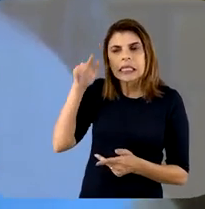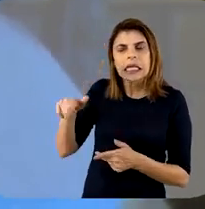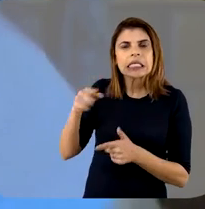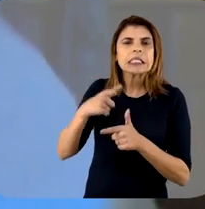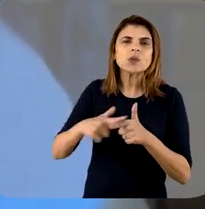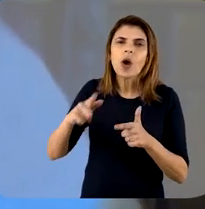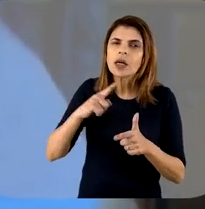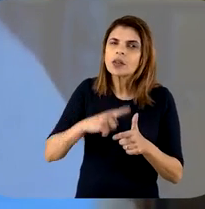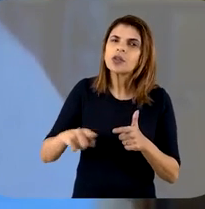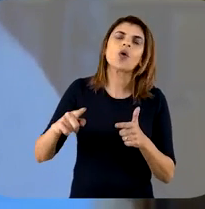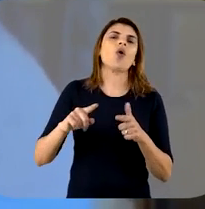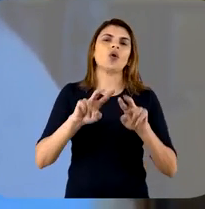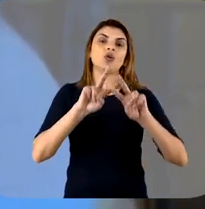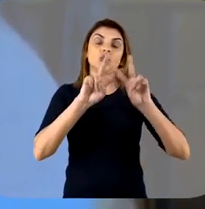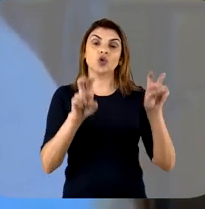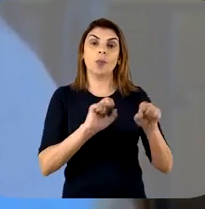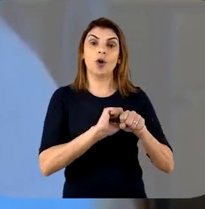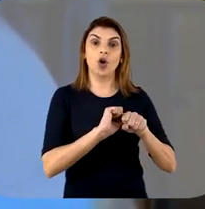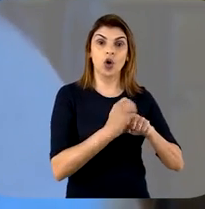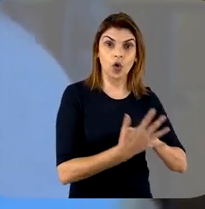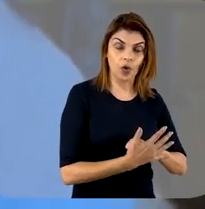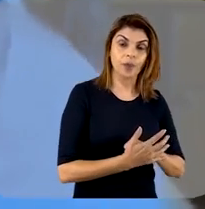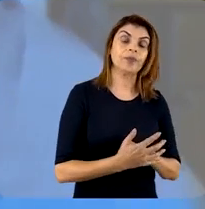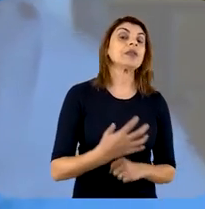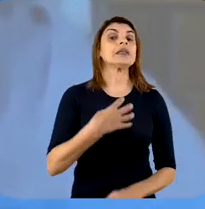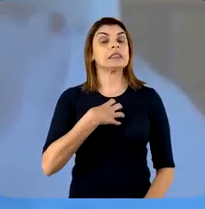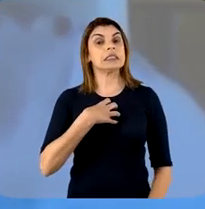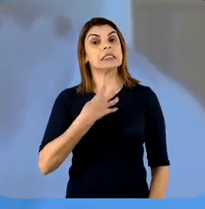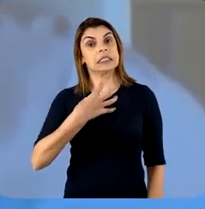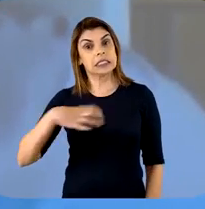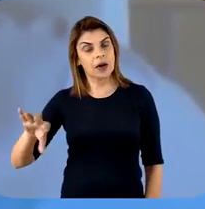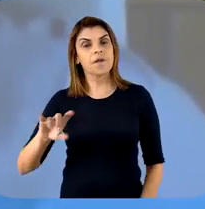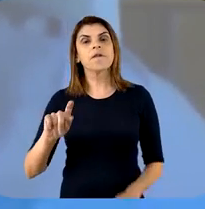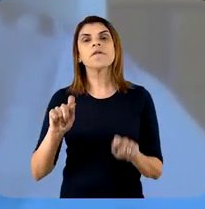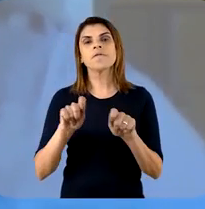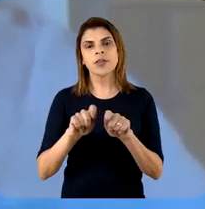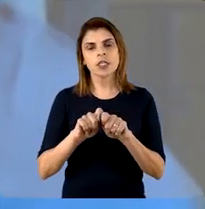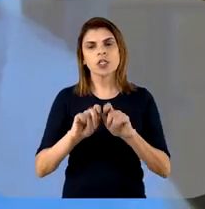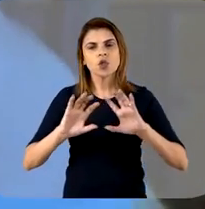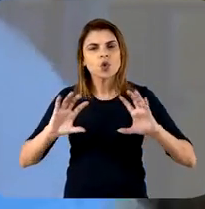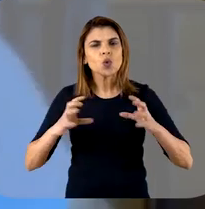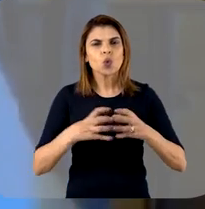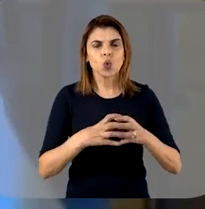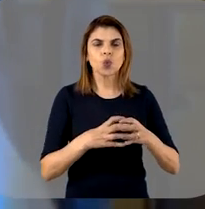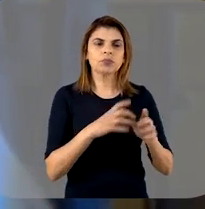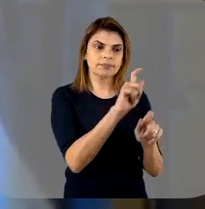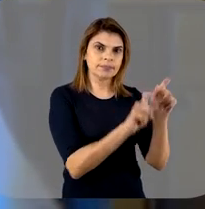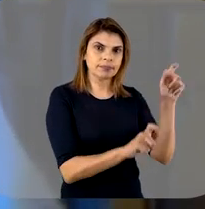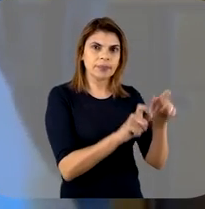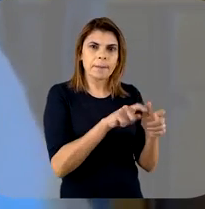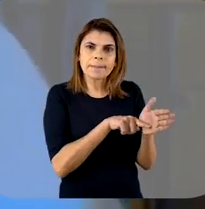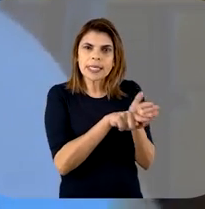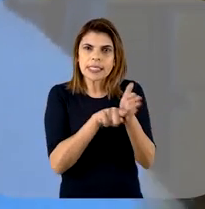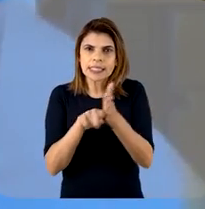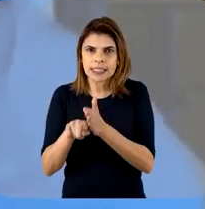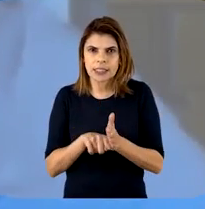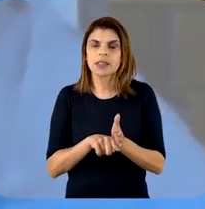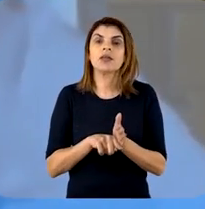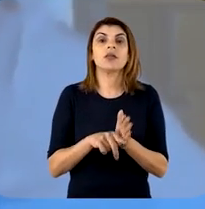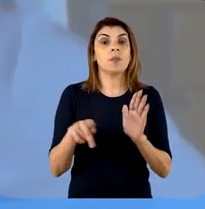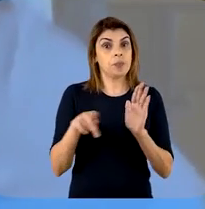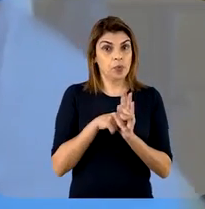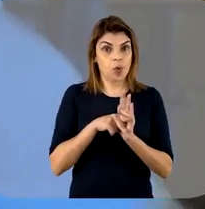situações, né, em relação à Covid. Aqui em Salvador, nós fizemos uma rede de pesquisadores aqui do